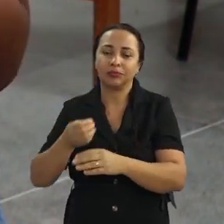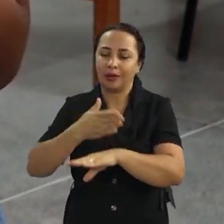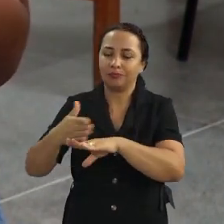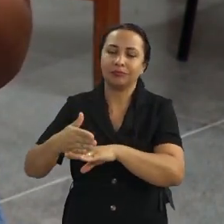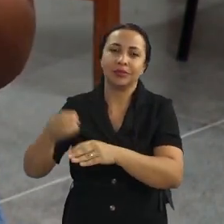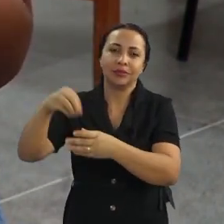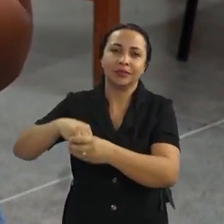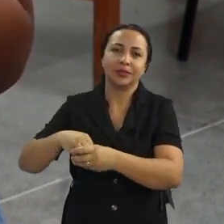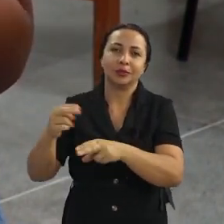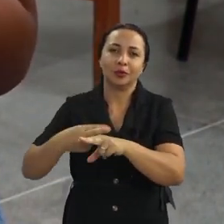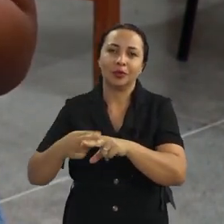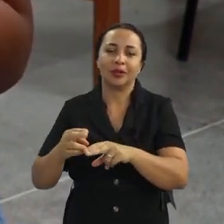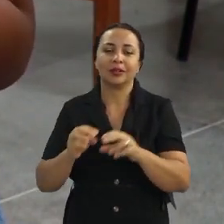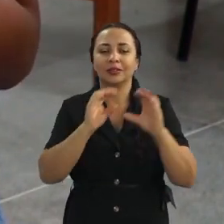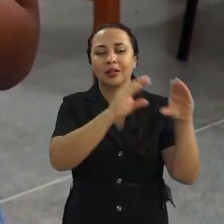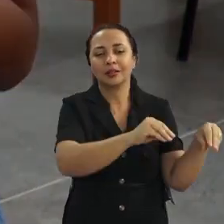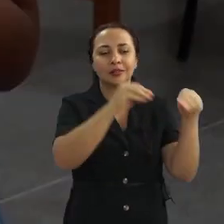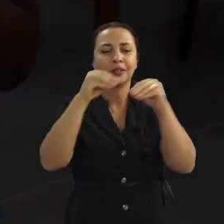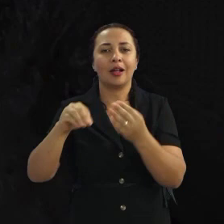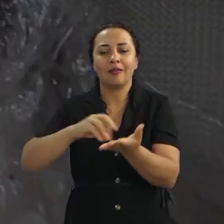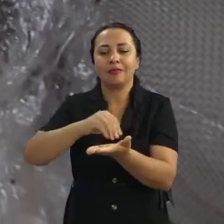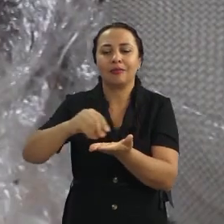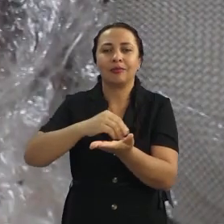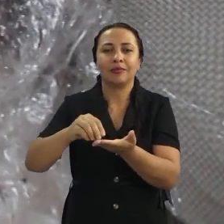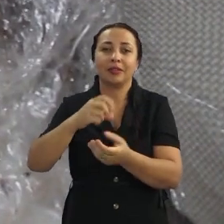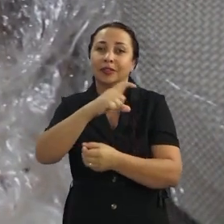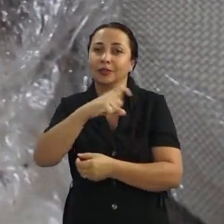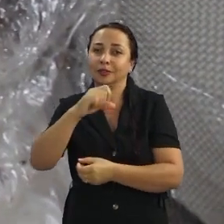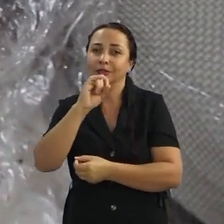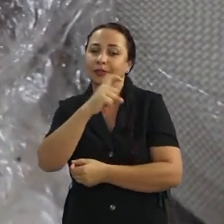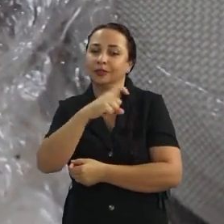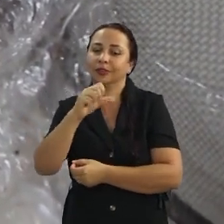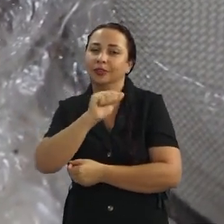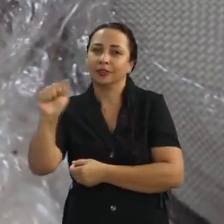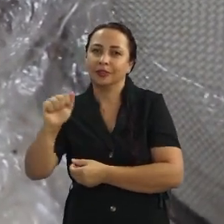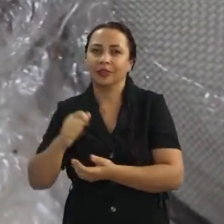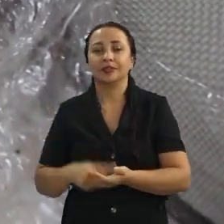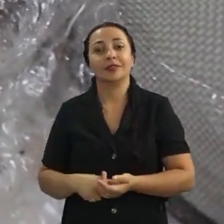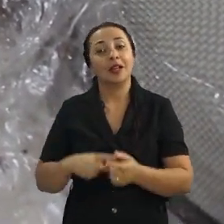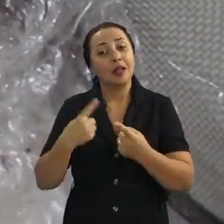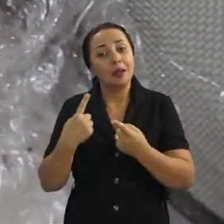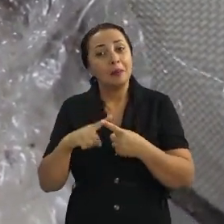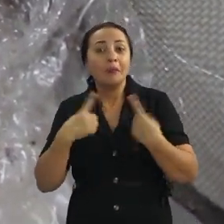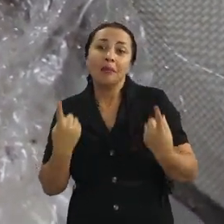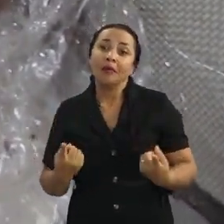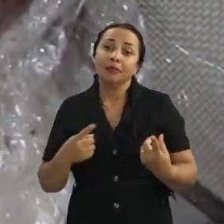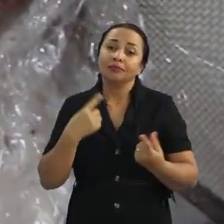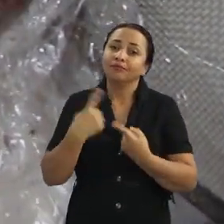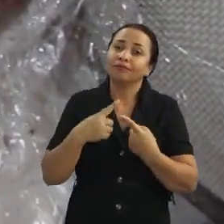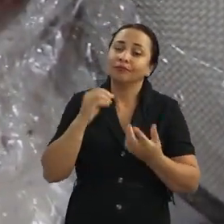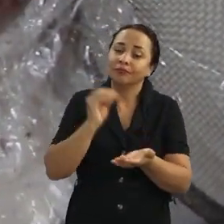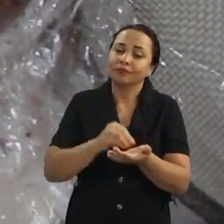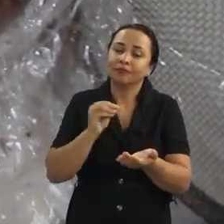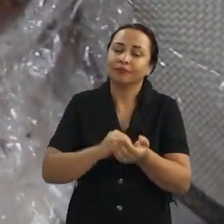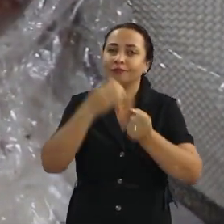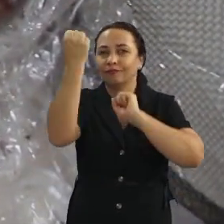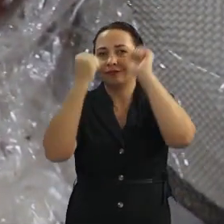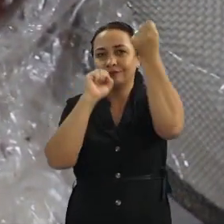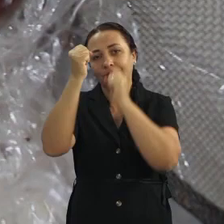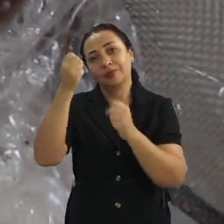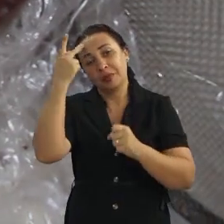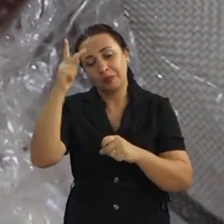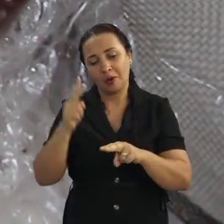adicionar a farinha da amêndoa do xixá por conta de não haver né o maquinário utilizado é necessário para produzir o chocolate